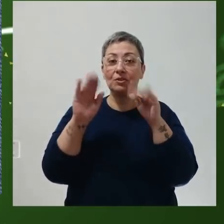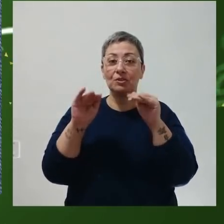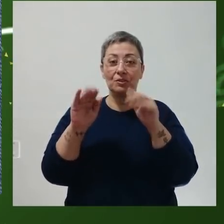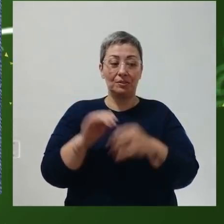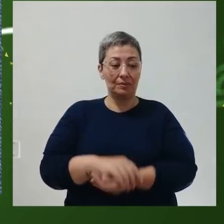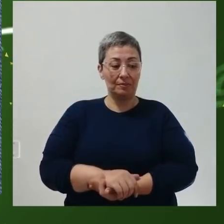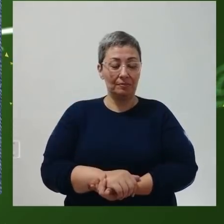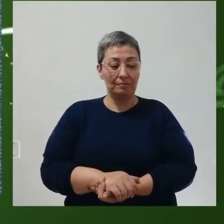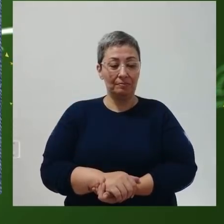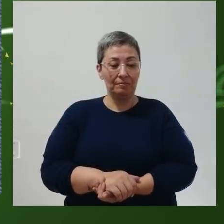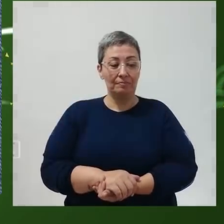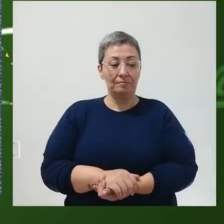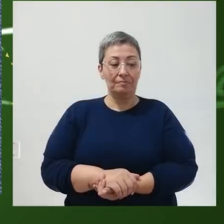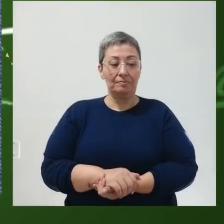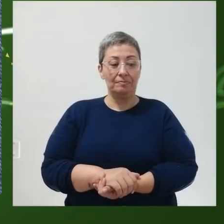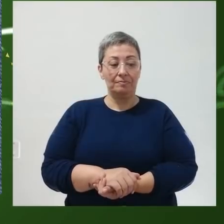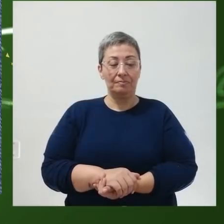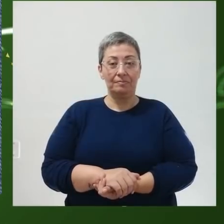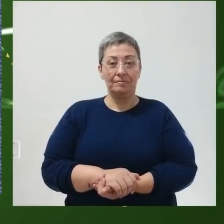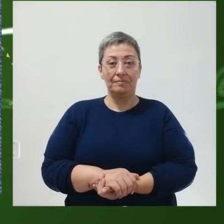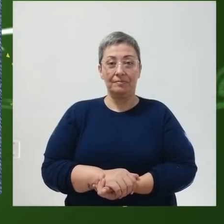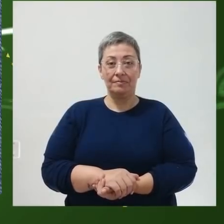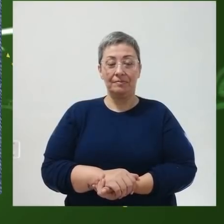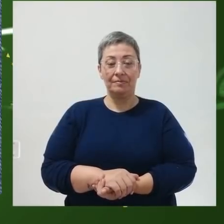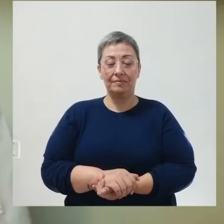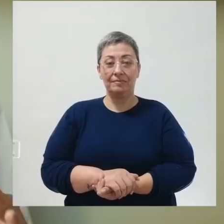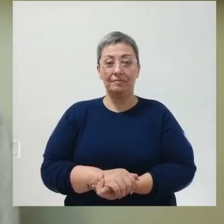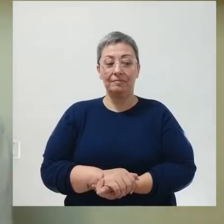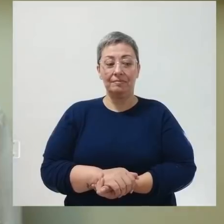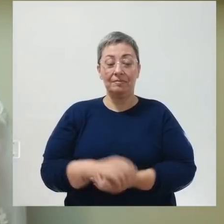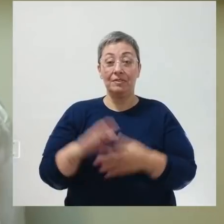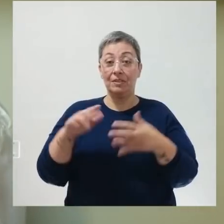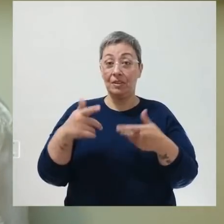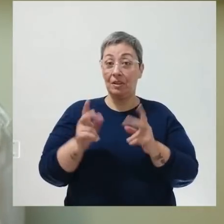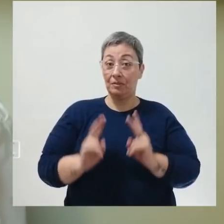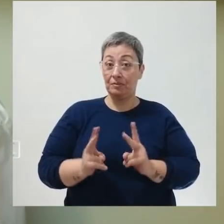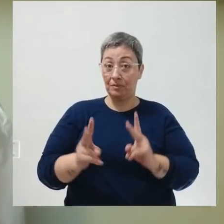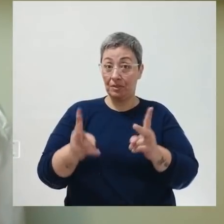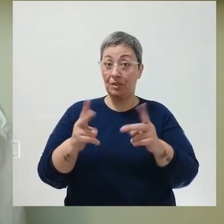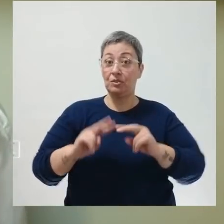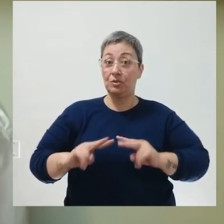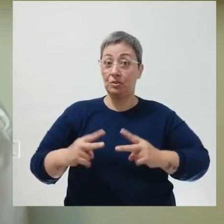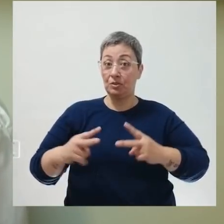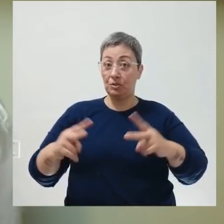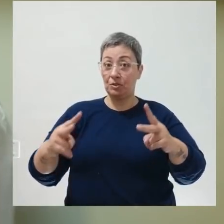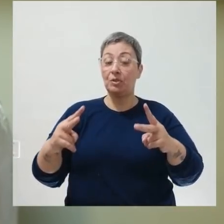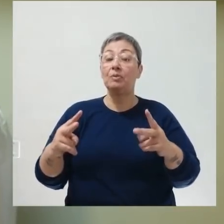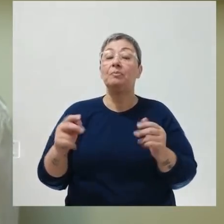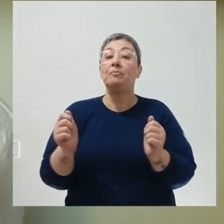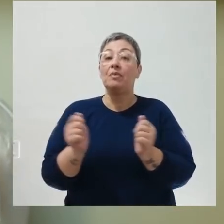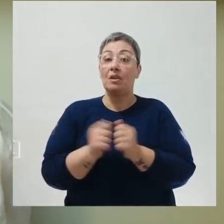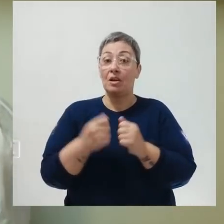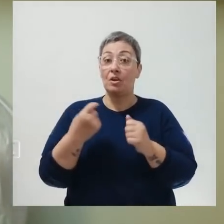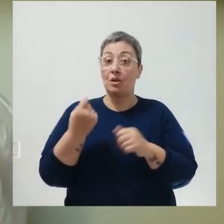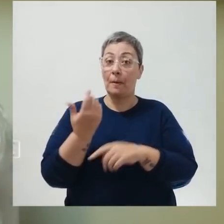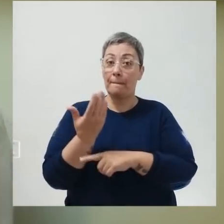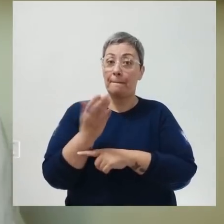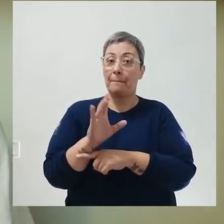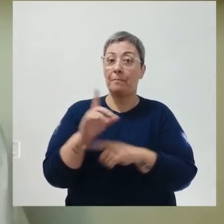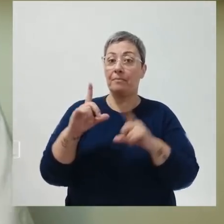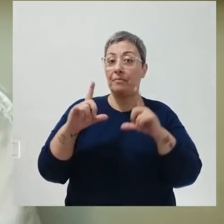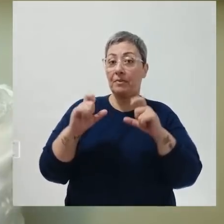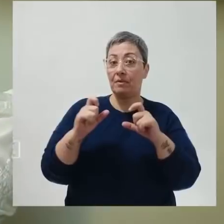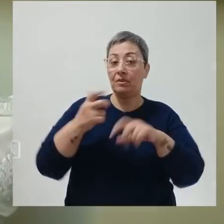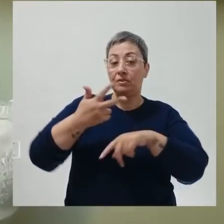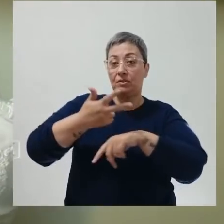com pessoas, mas criatividade, Tchau. divertimento. E continuem compartilhando com a gente. É só postar uma foto